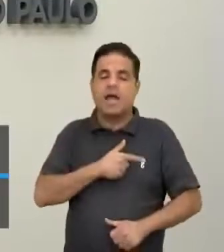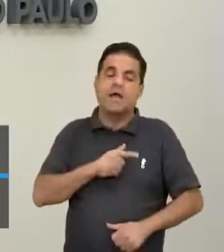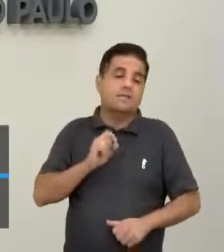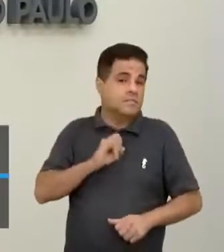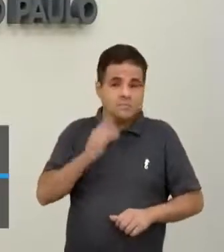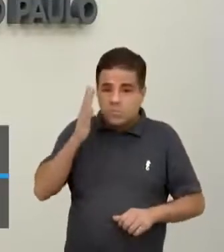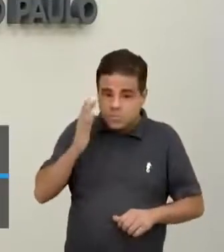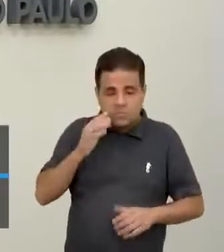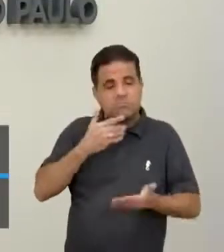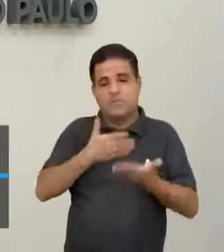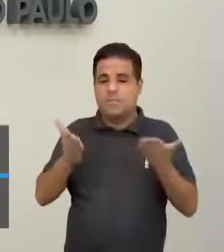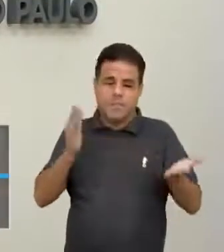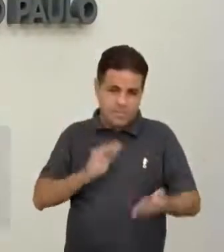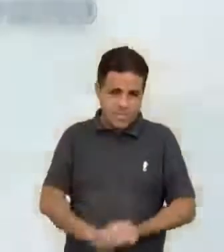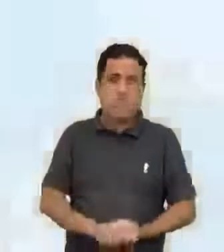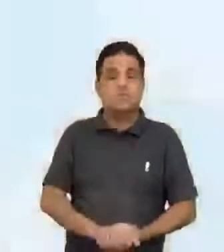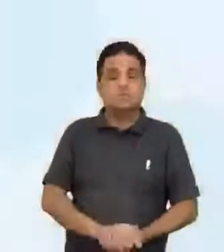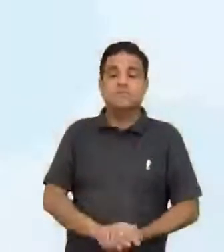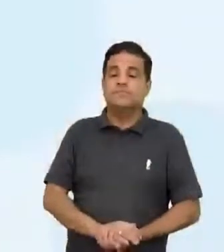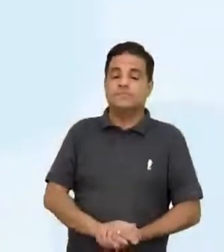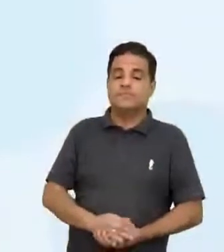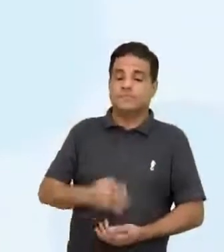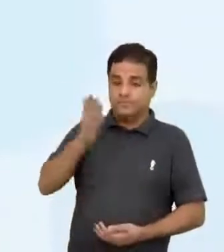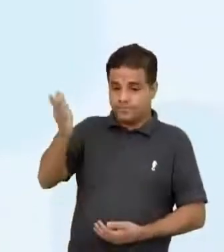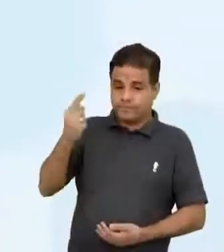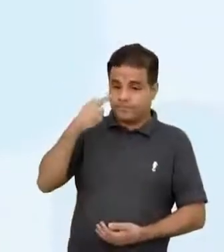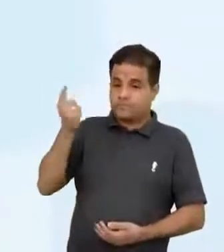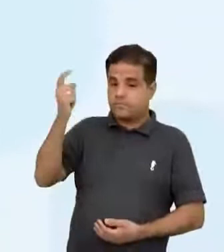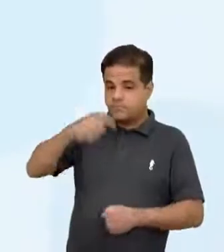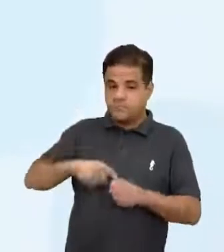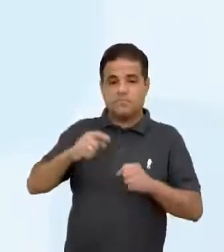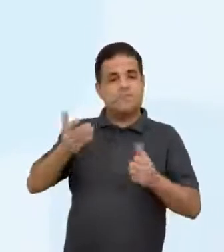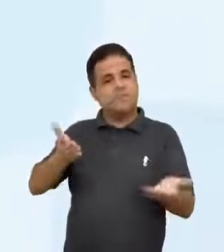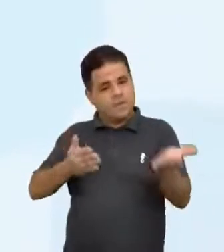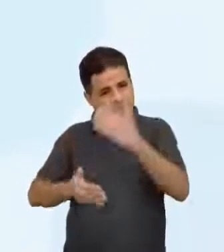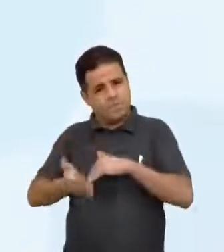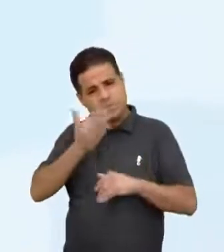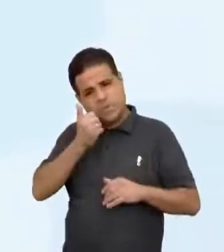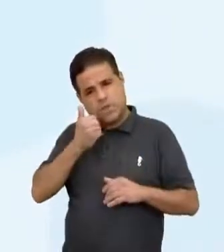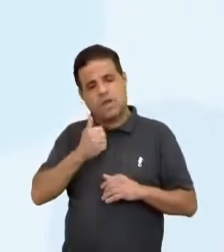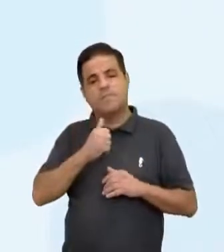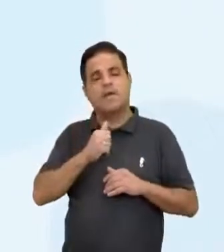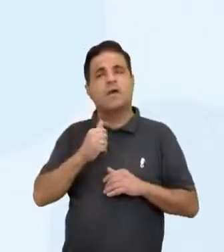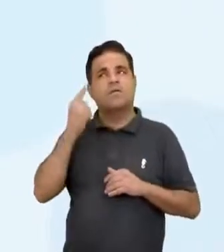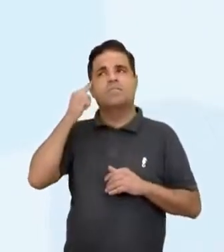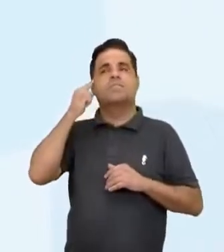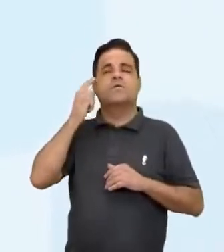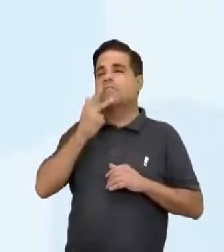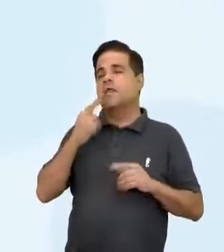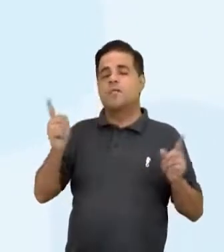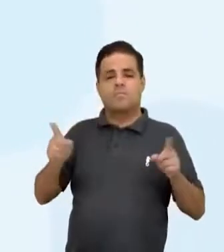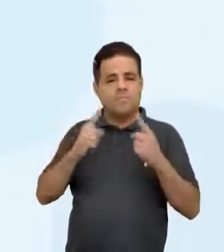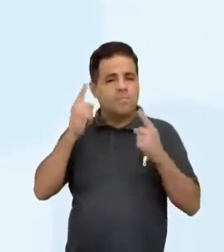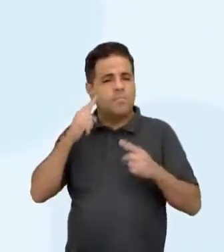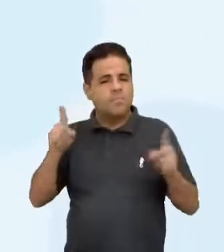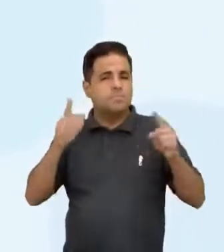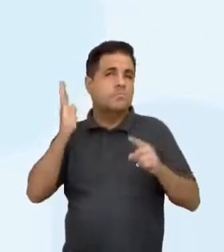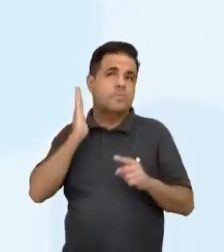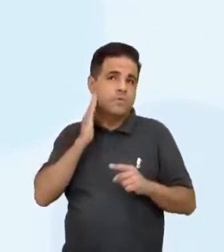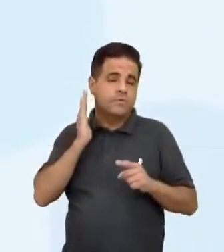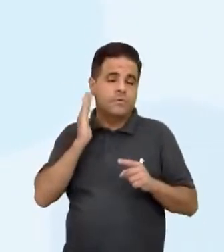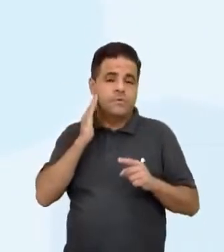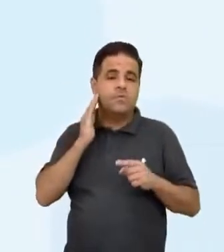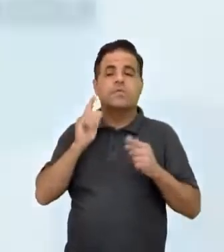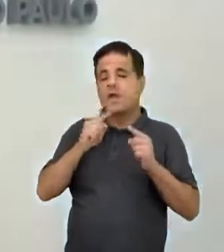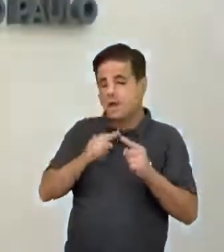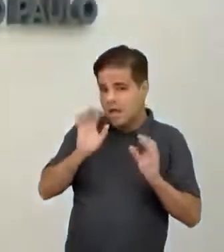mesmo. E essa foto tá demais, né? Então vamos voltar para a foto, olha lá. Vamos comer? Quando alguém fala para mim, vamos comer, é música para os meus ouvidos.